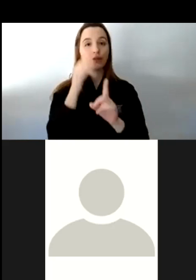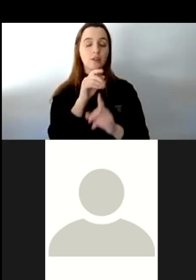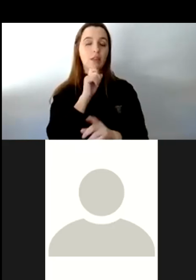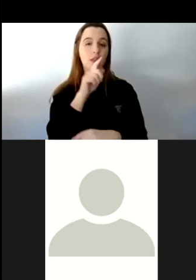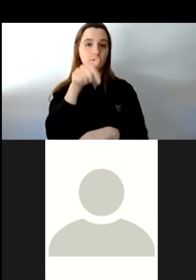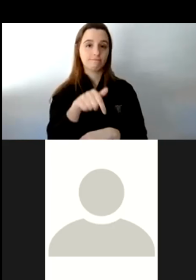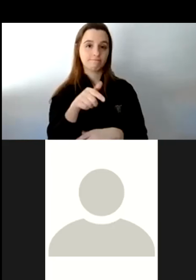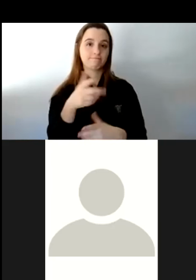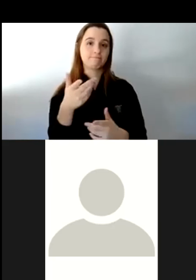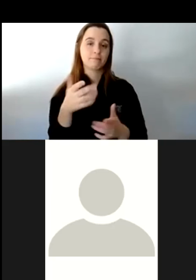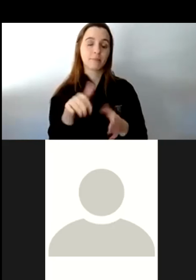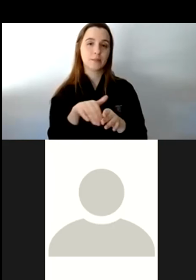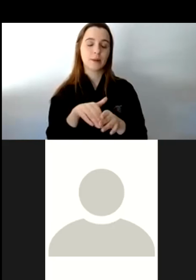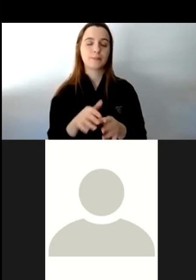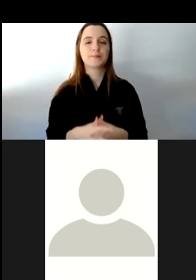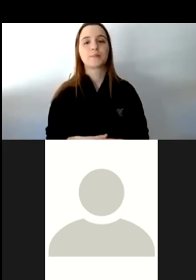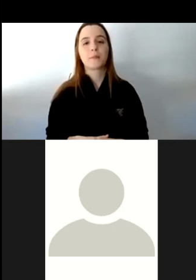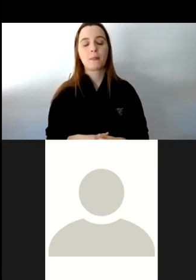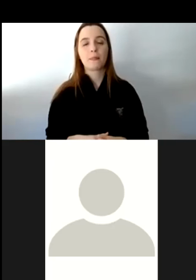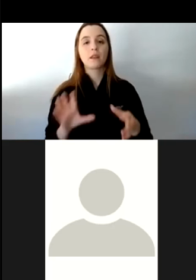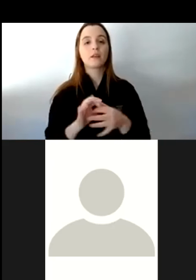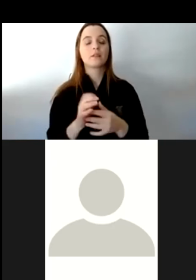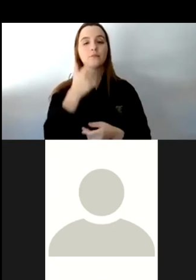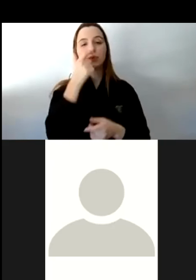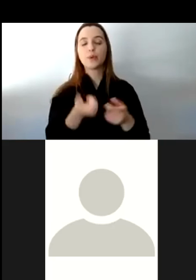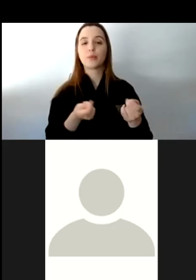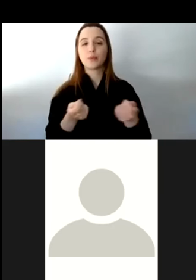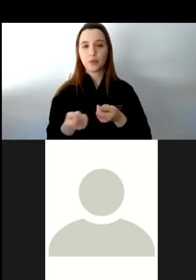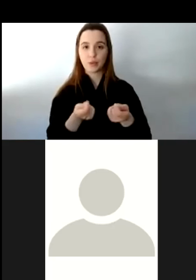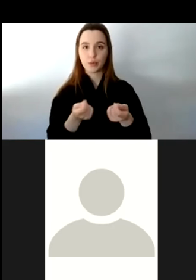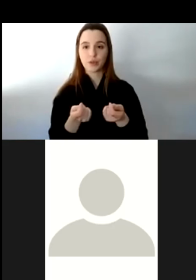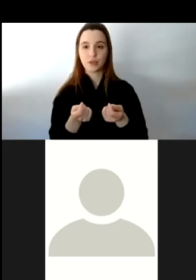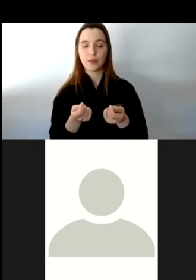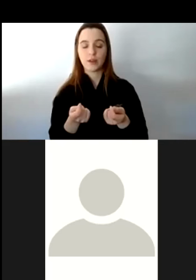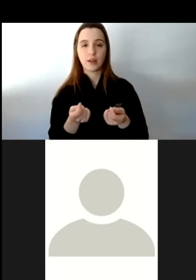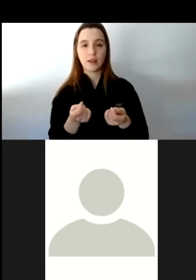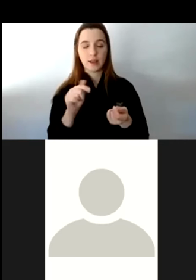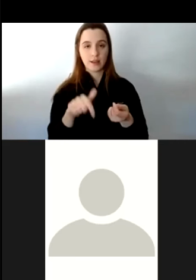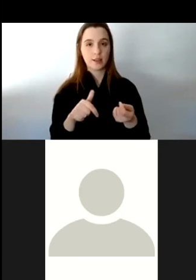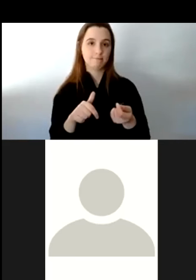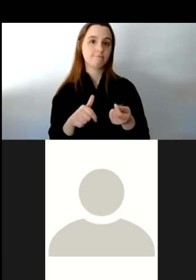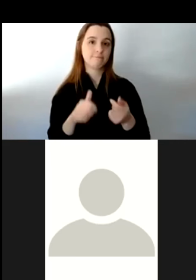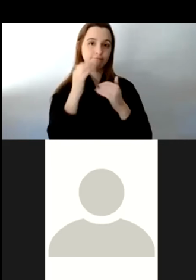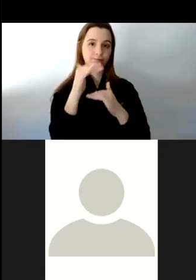iniciativa. Relativamente aos moderadores desta primeira mesa, deste